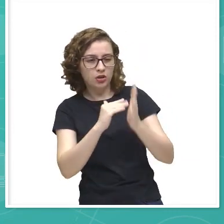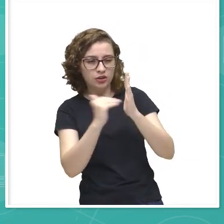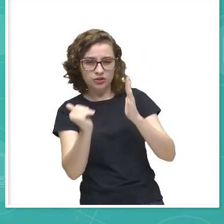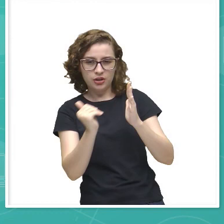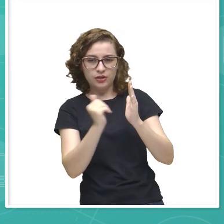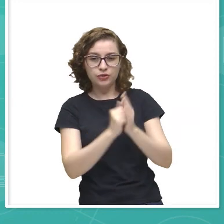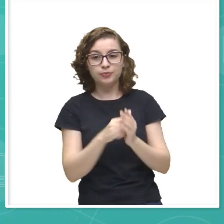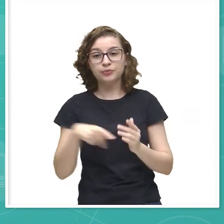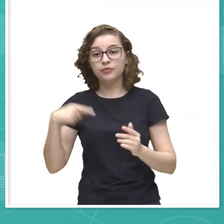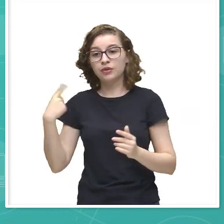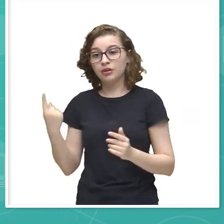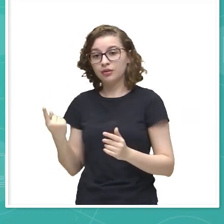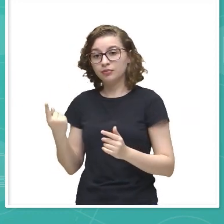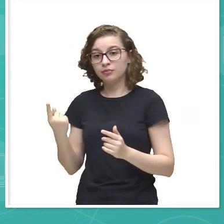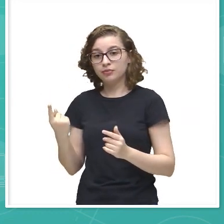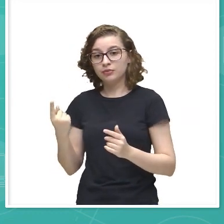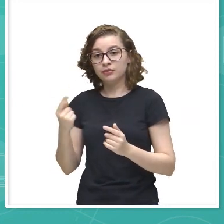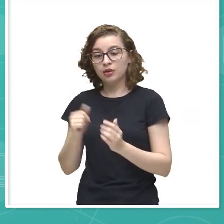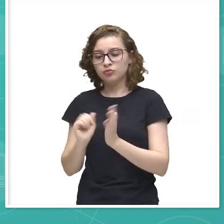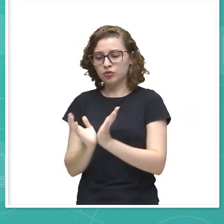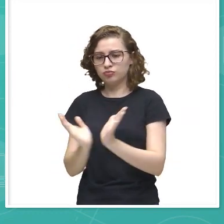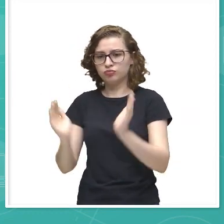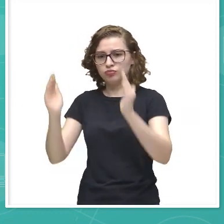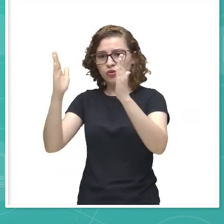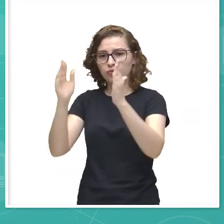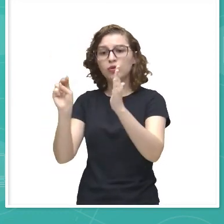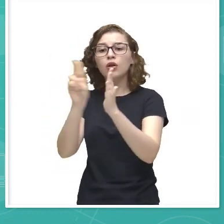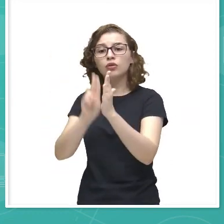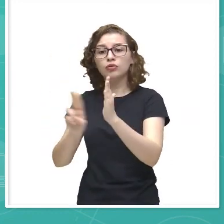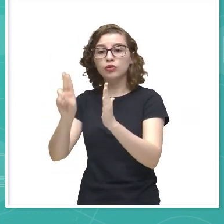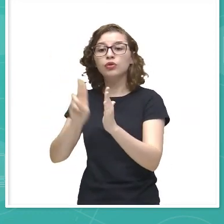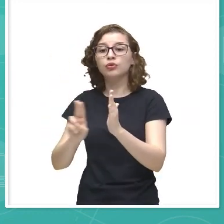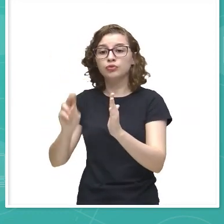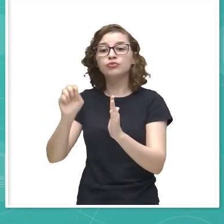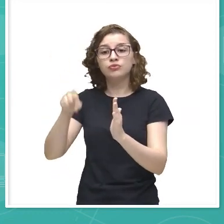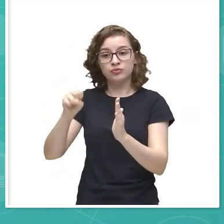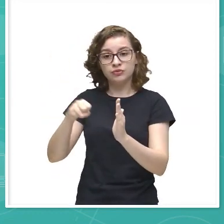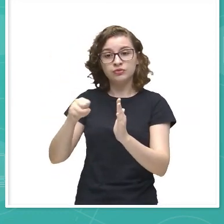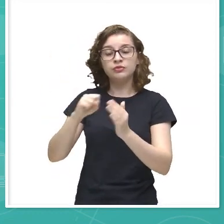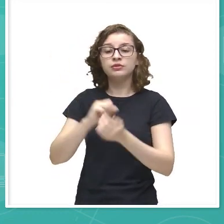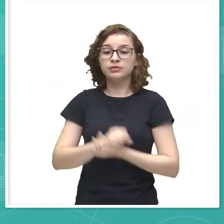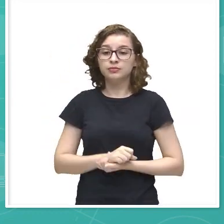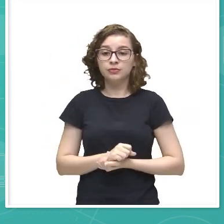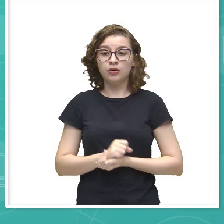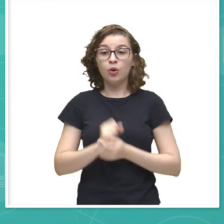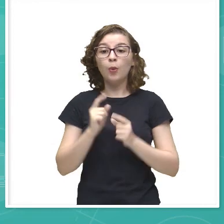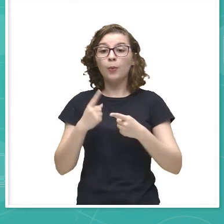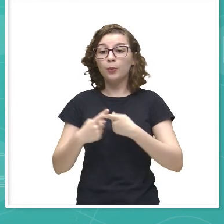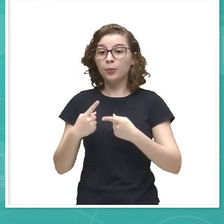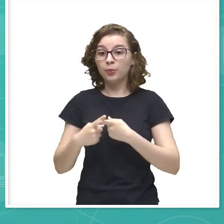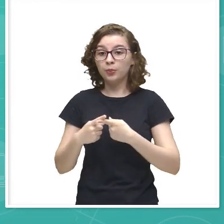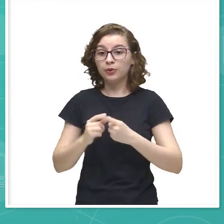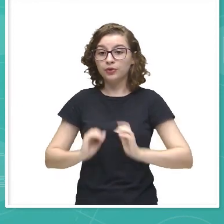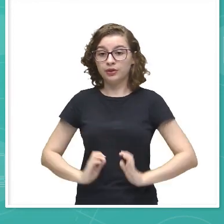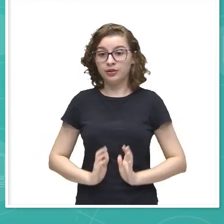a outra, a urna marajoara, ela tem um caráter funcional, porque ela servia, né, para